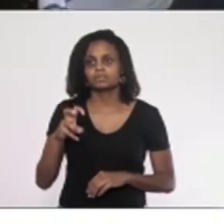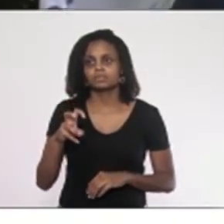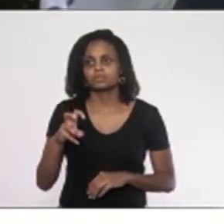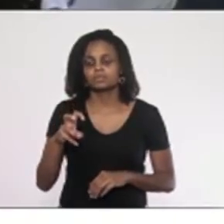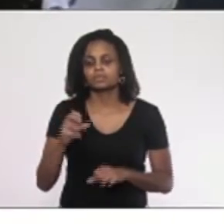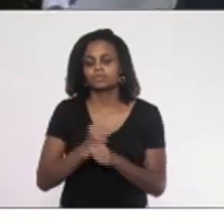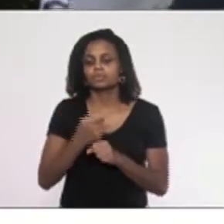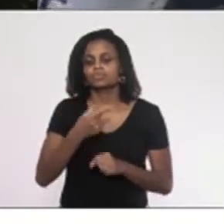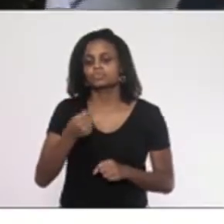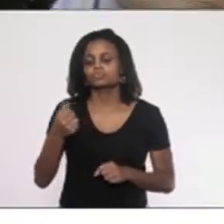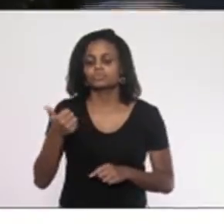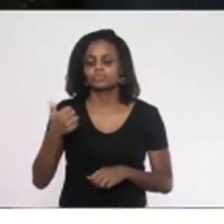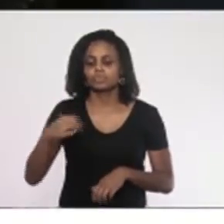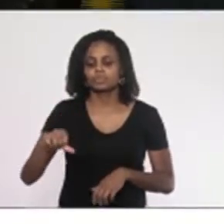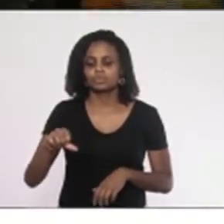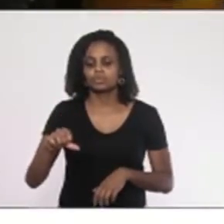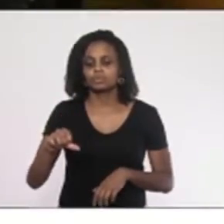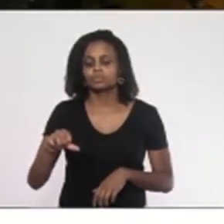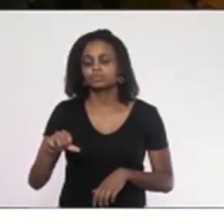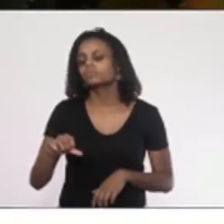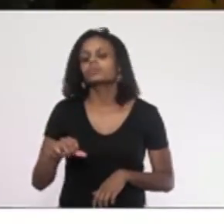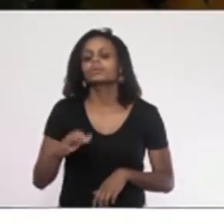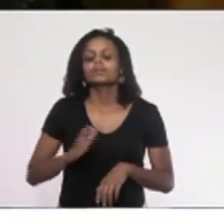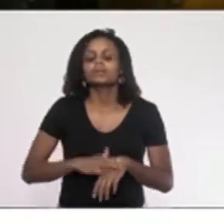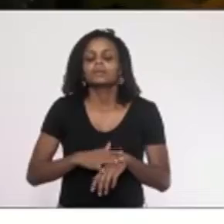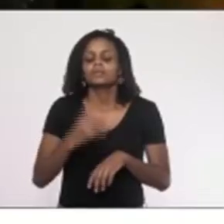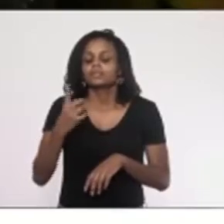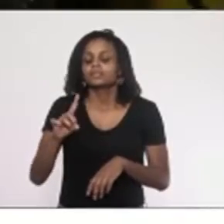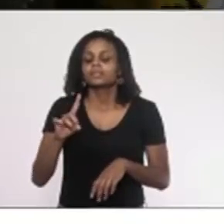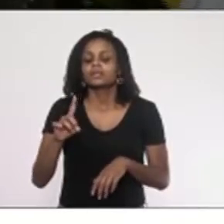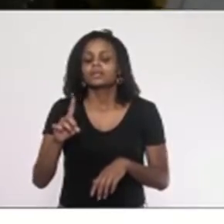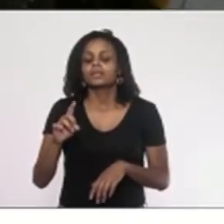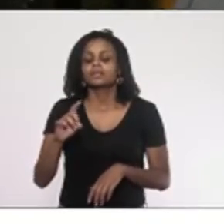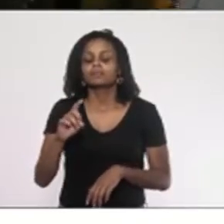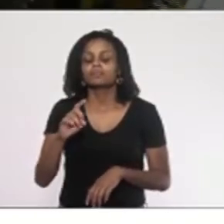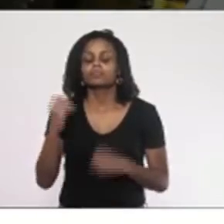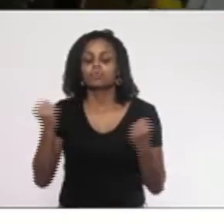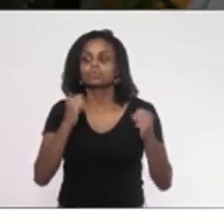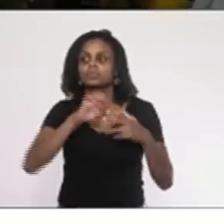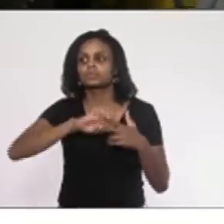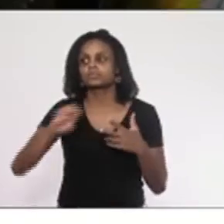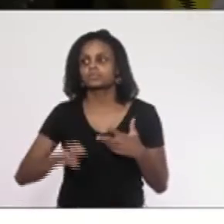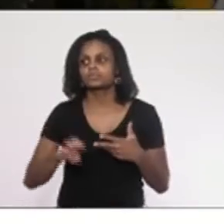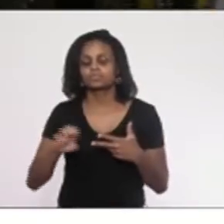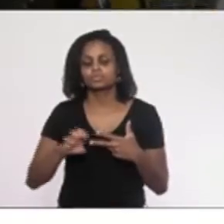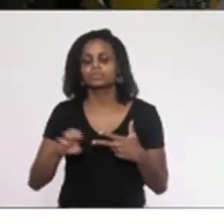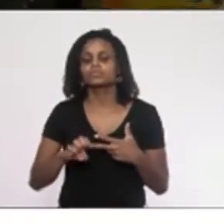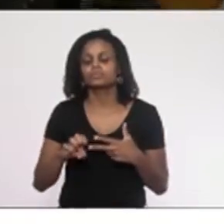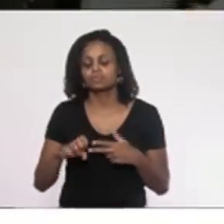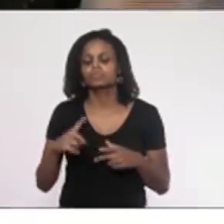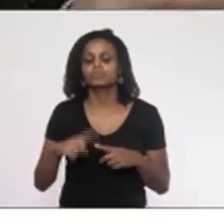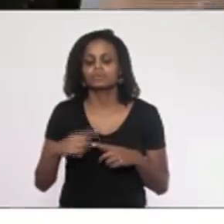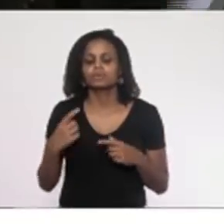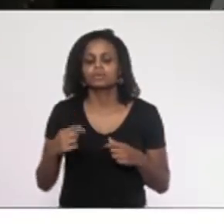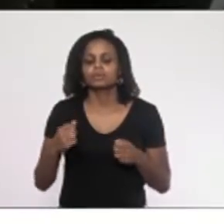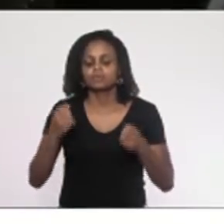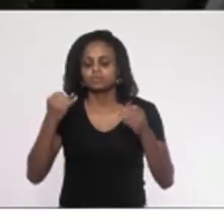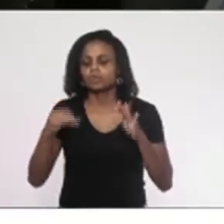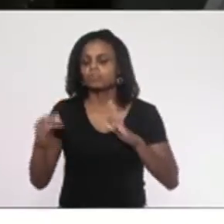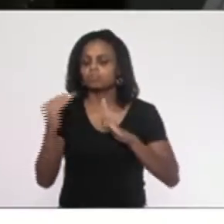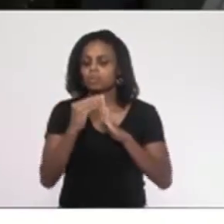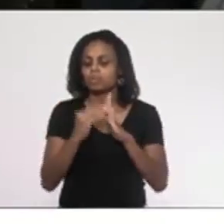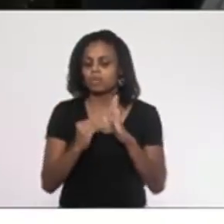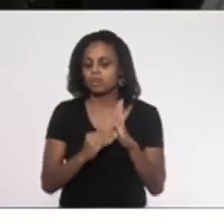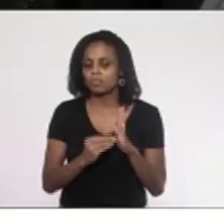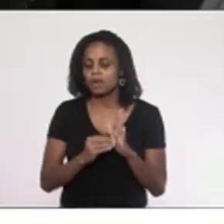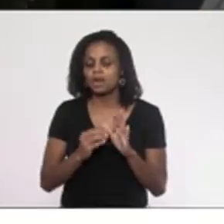365/2019, de autoria do Poder Executivo, oriundo da mensagem número 13 de 2019, que dispõe sobre as diretrizes para elaboração